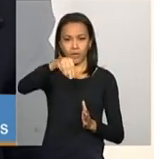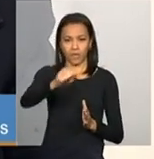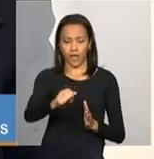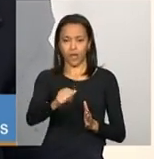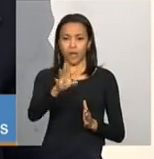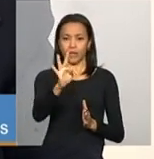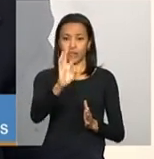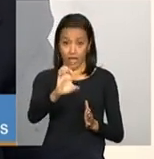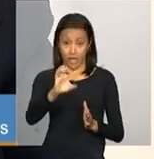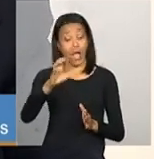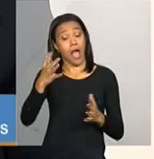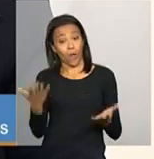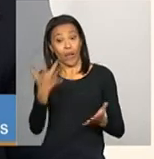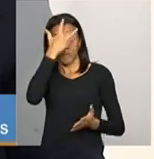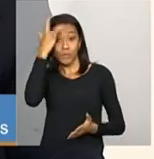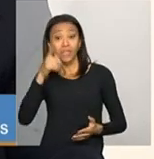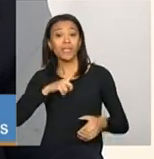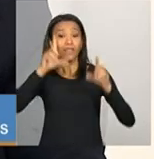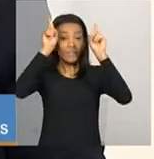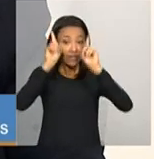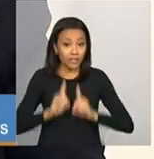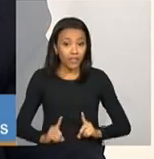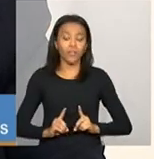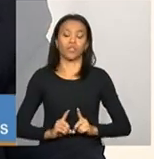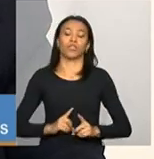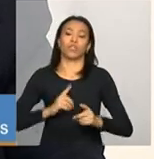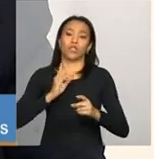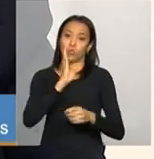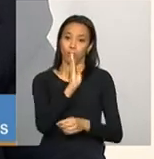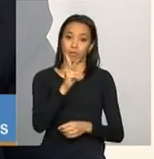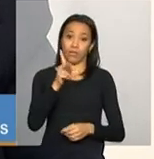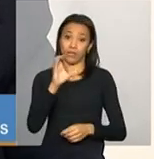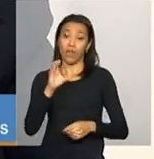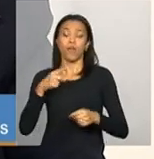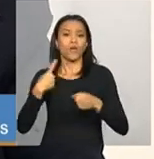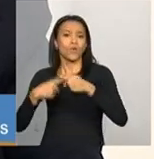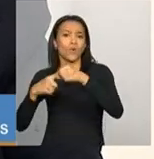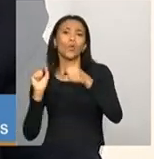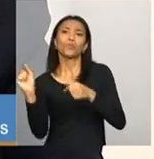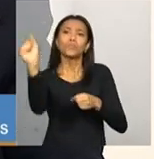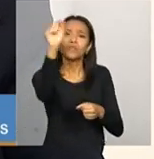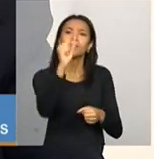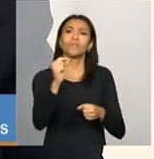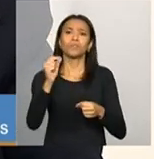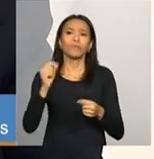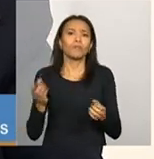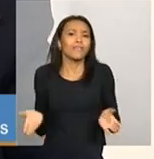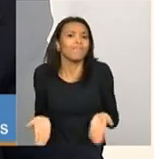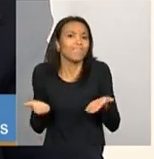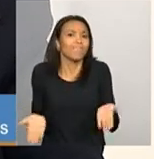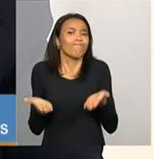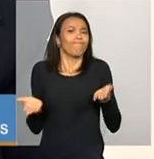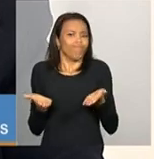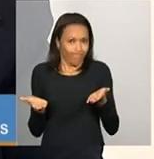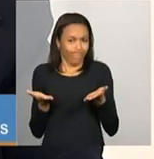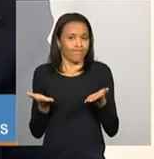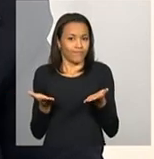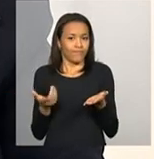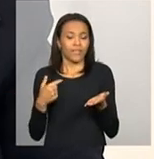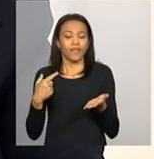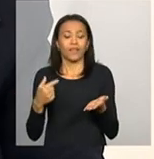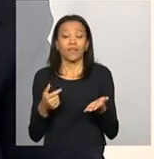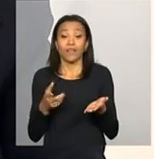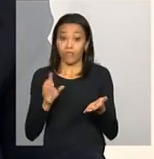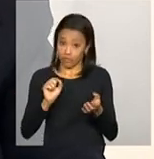especialmente as beneficiárias do BPC, o município recebe um incentivo, né, além daquilo que se